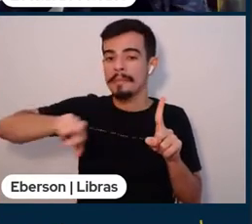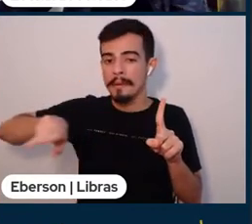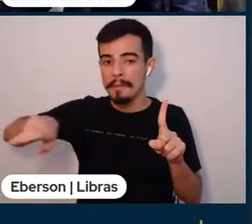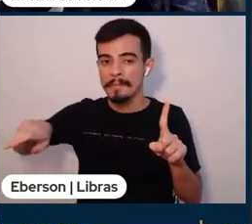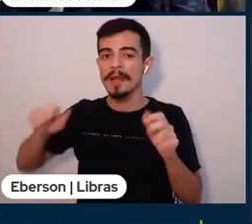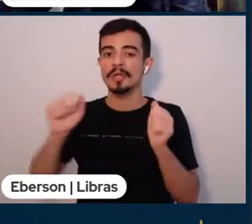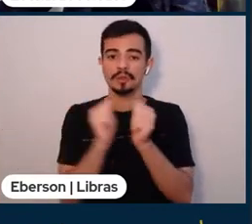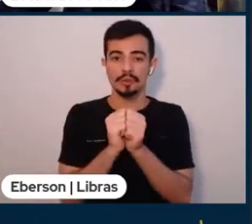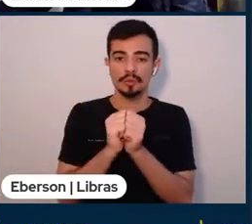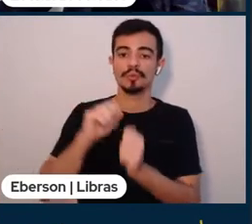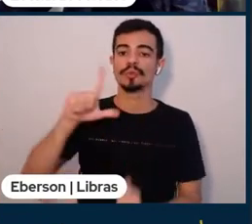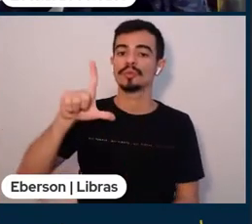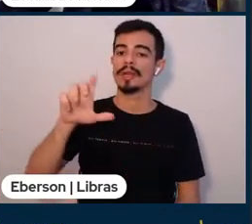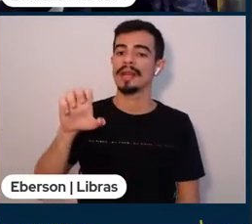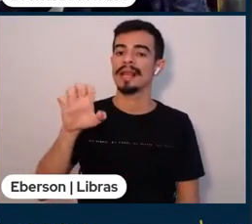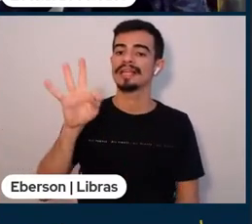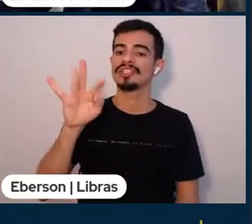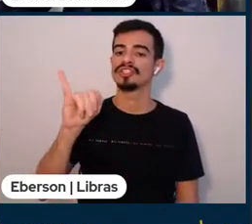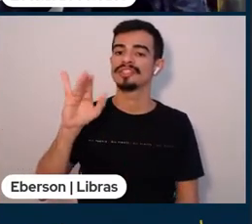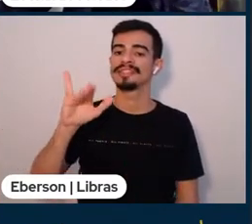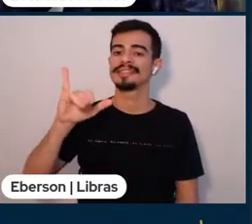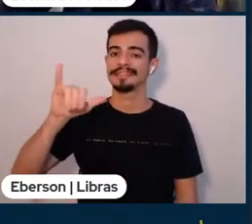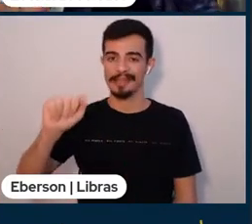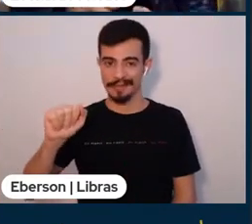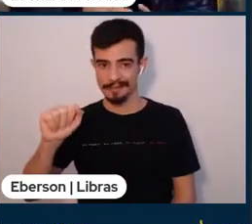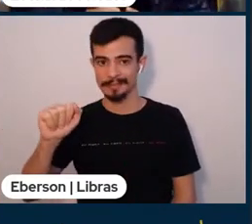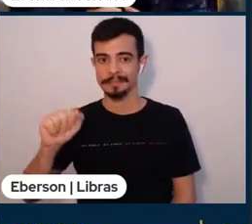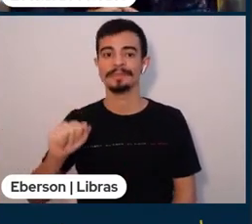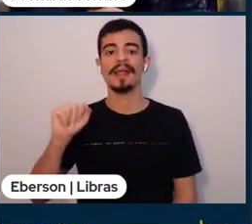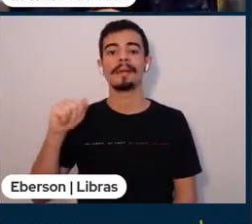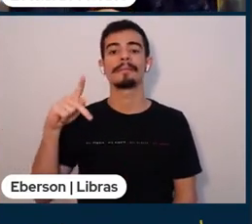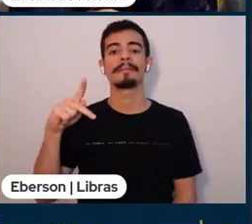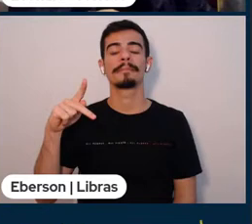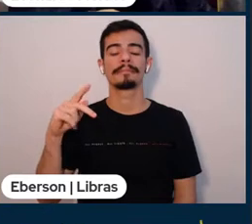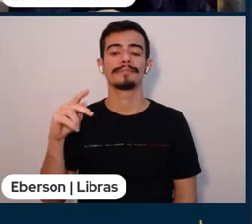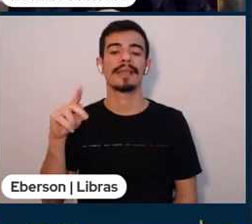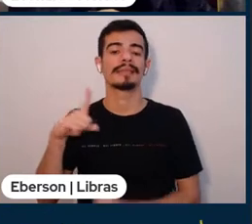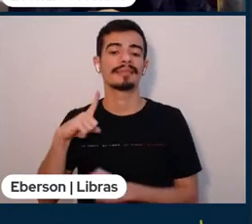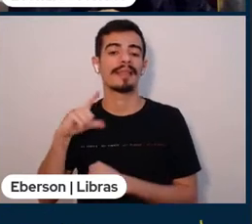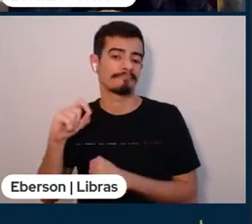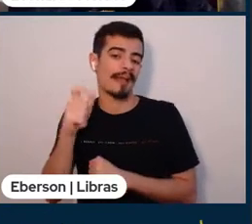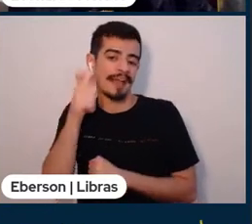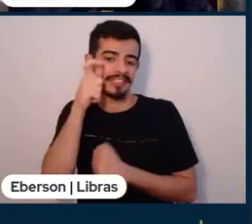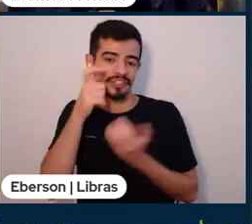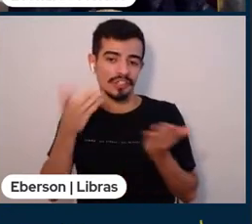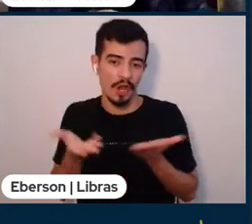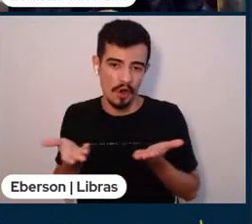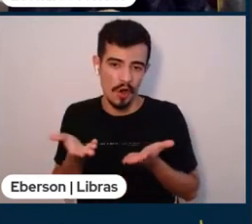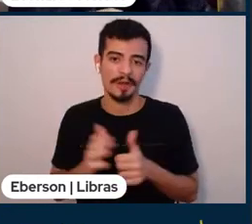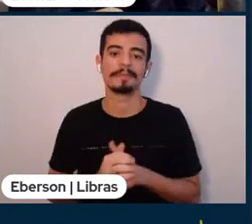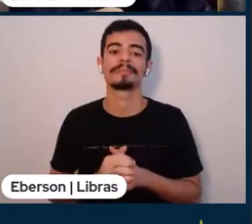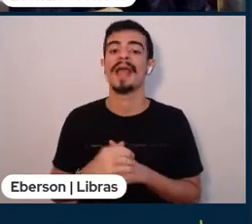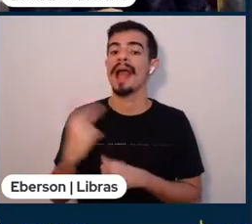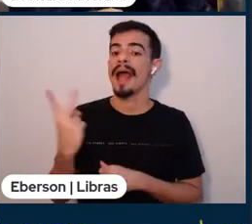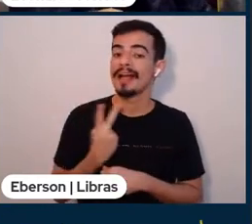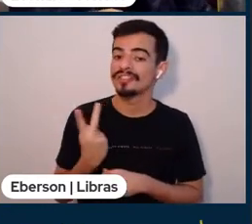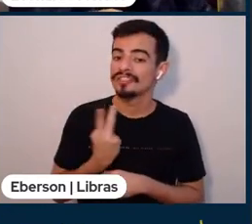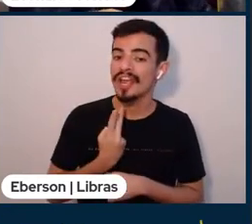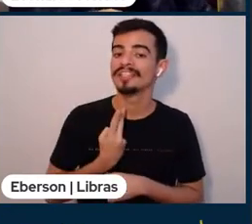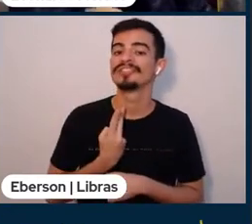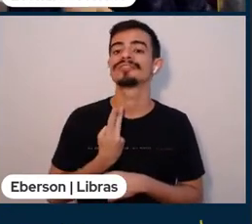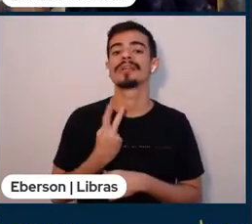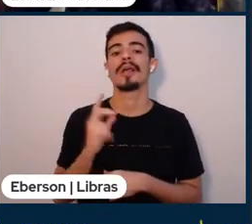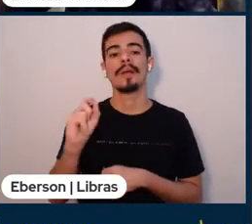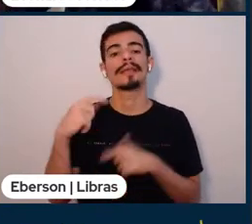Letícia, nossa PO, que provavelmente está assistindo. Eu e ela, a gente conduz os discovers e a gente